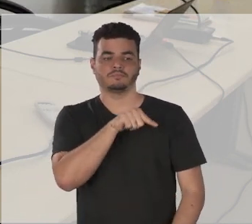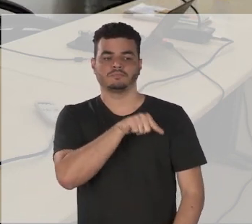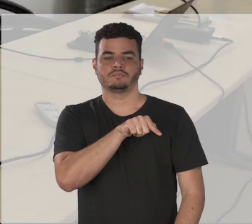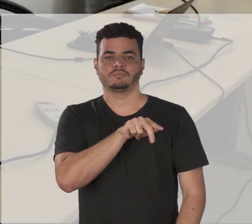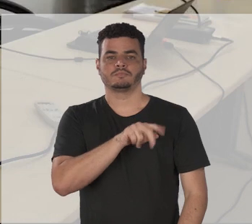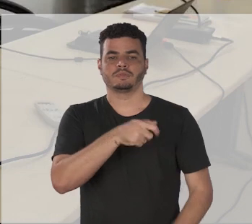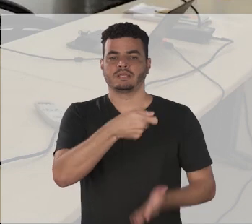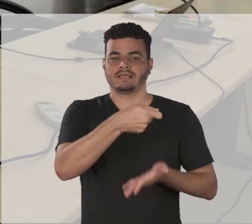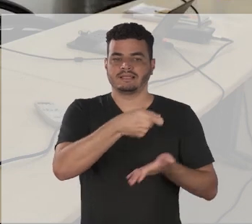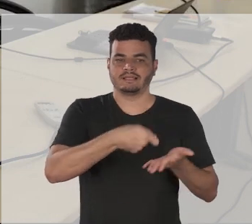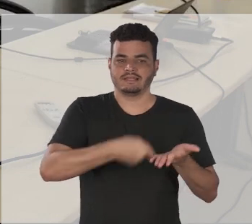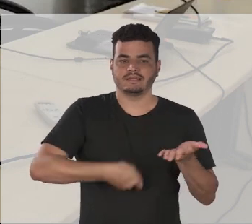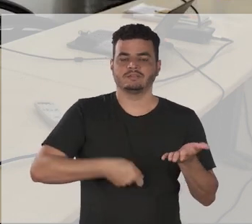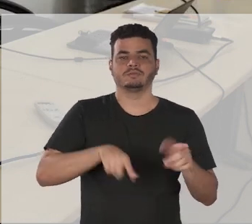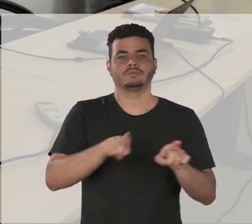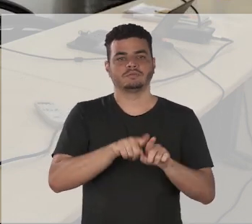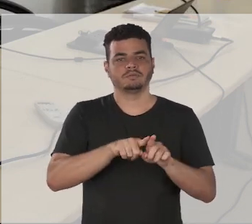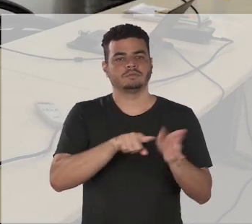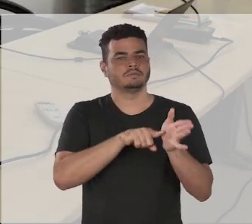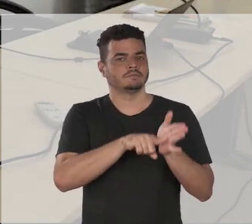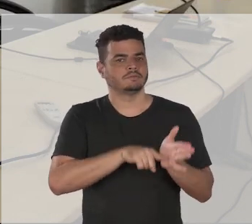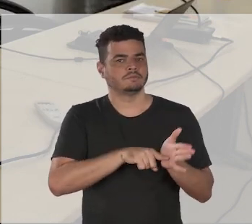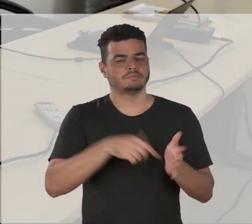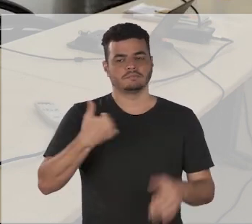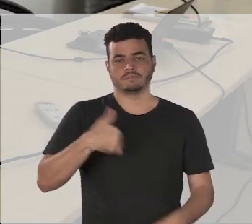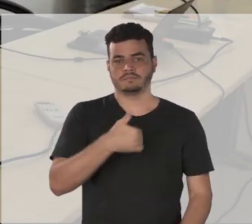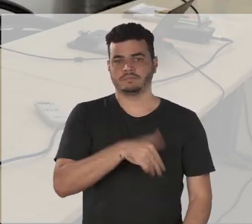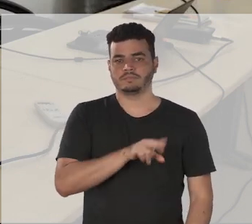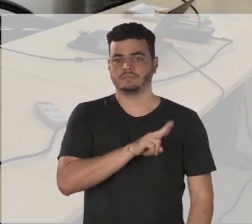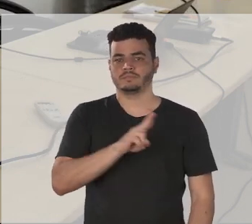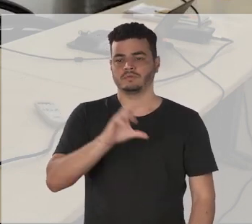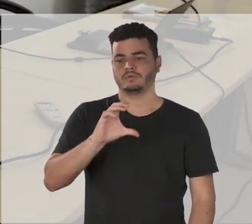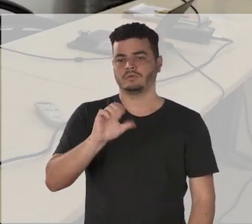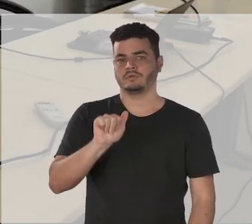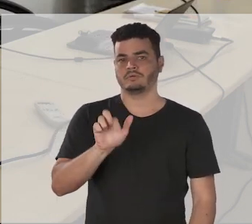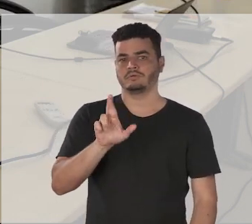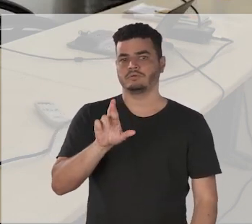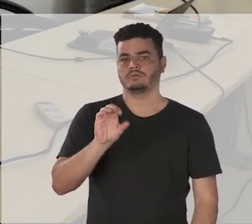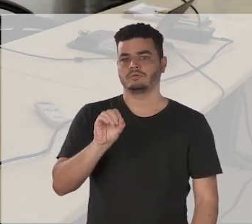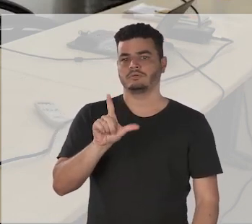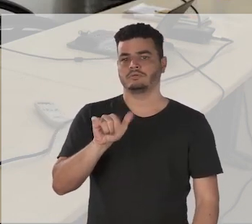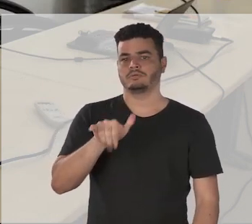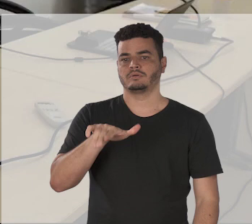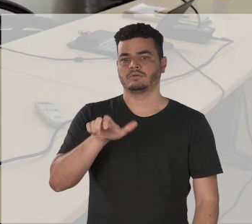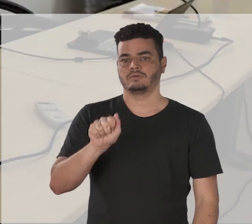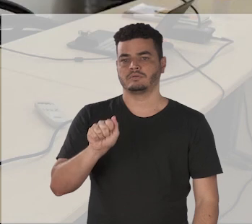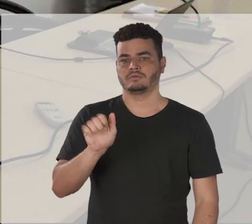professora, escritora e pesquisadora argentina, Carolina Tosi.